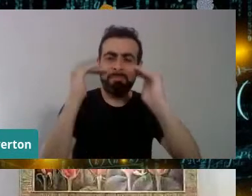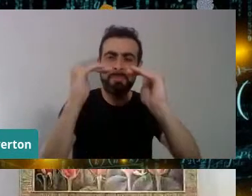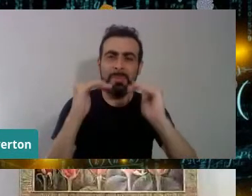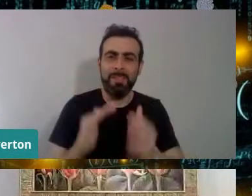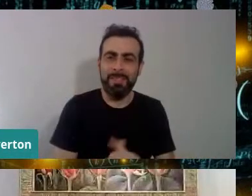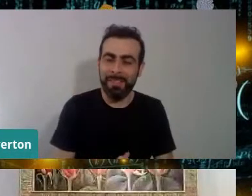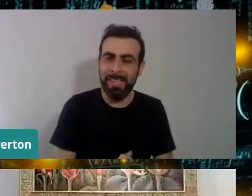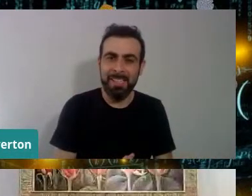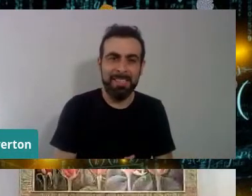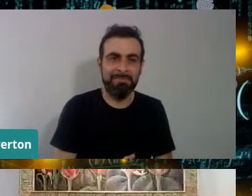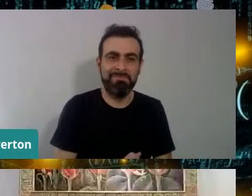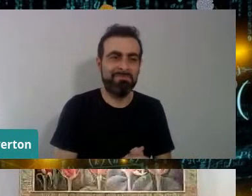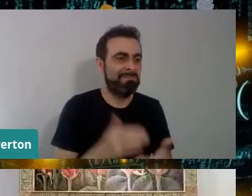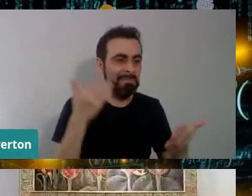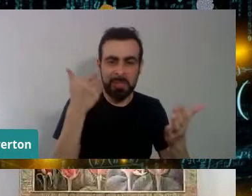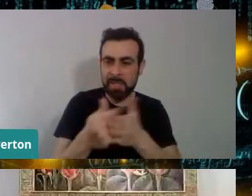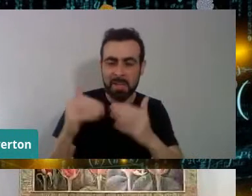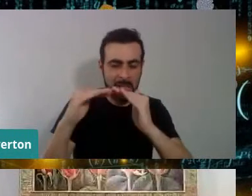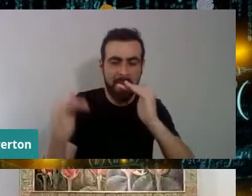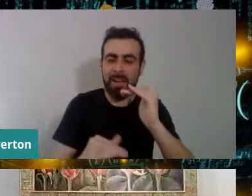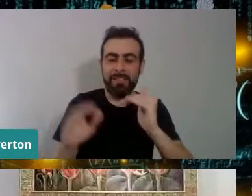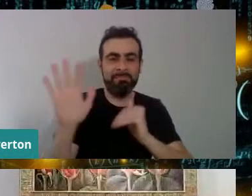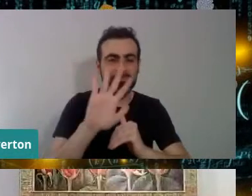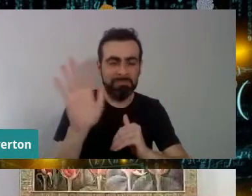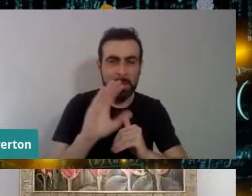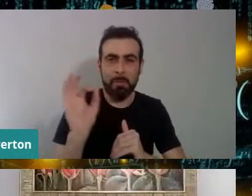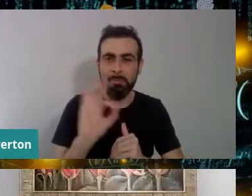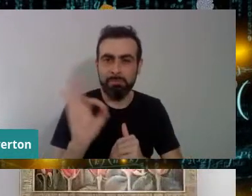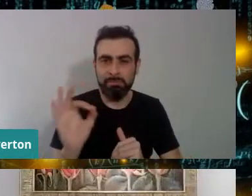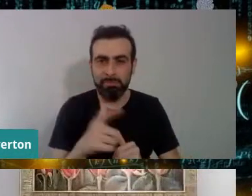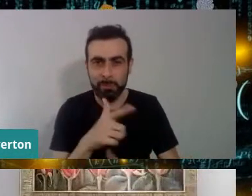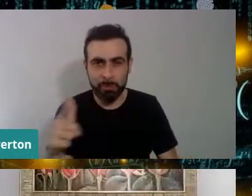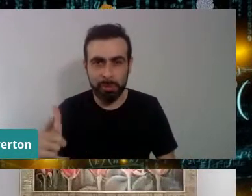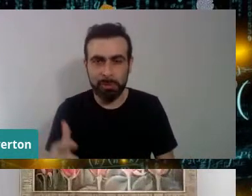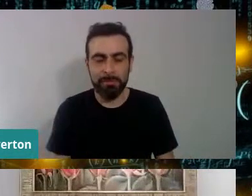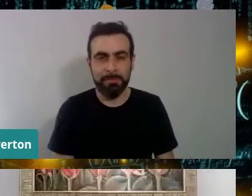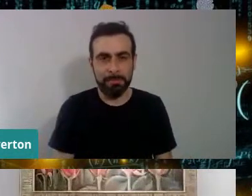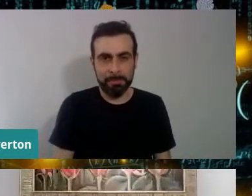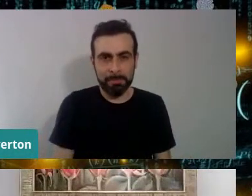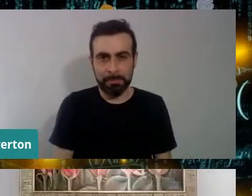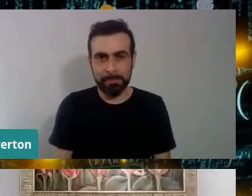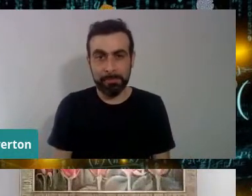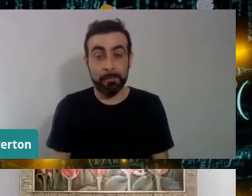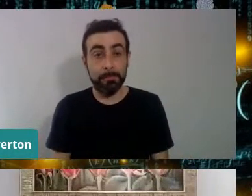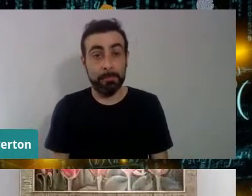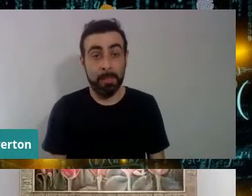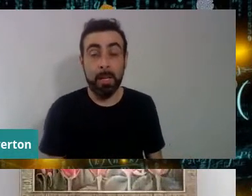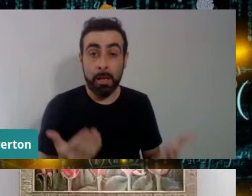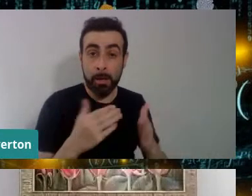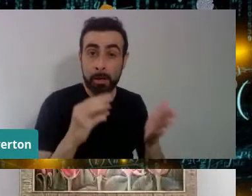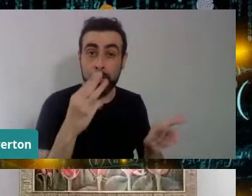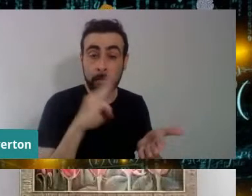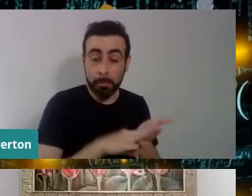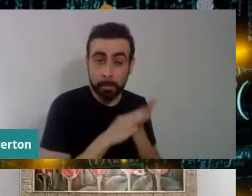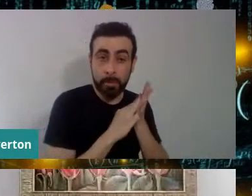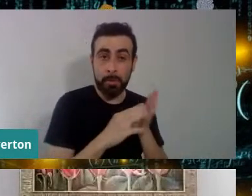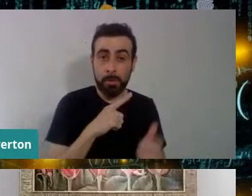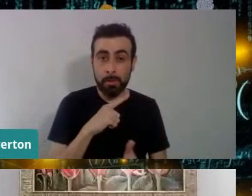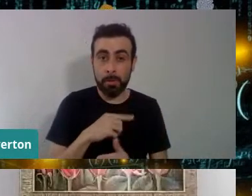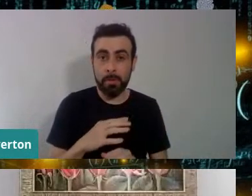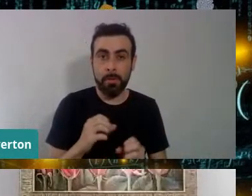né? Ninguém perdia, tudo era ganha-ganha o nosso jogo, né? Olha, eu estou recebendo uma mensagem... Professor Zé